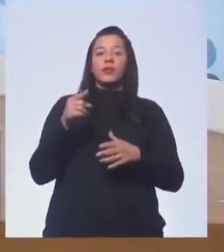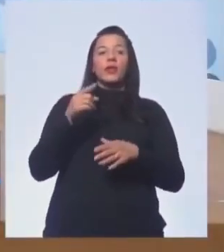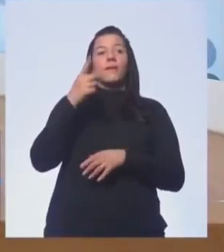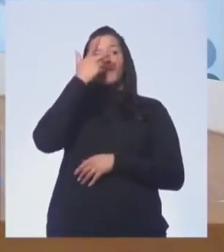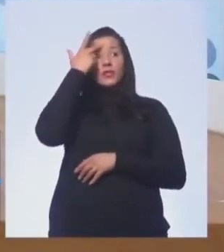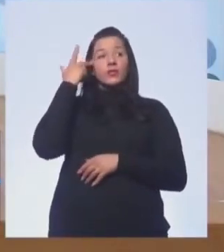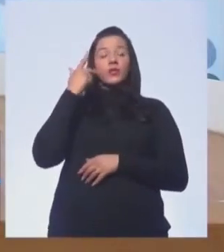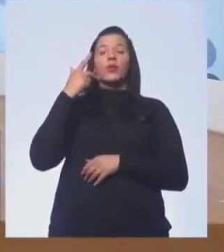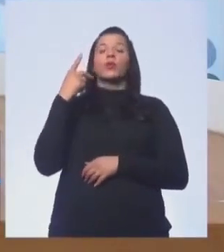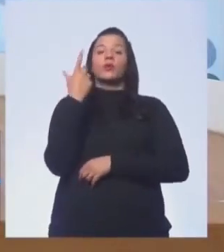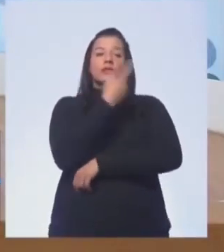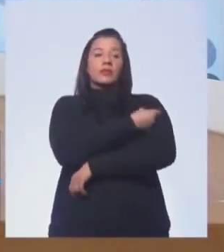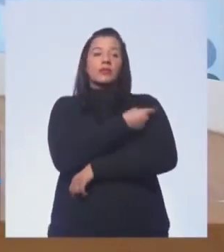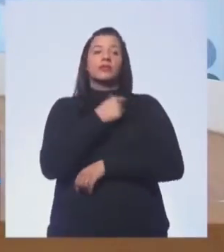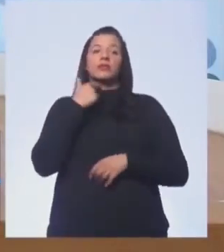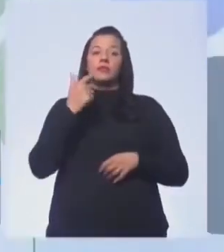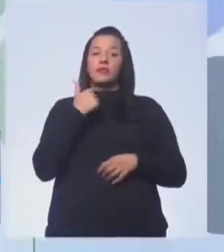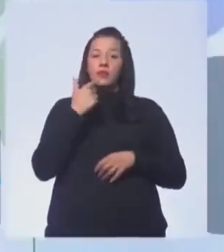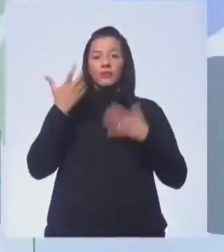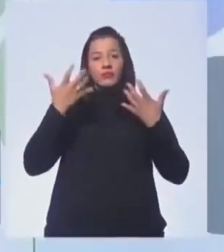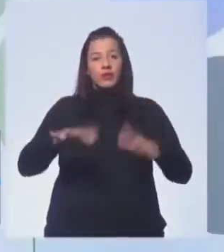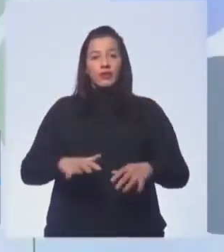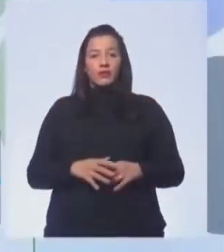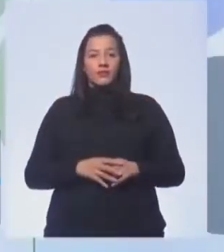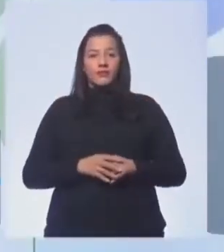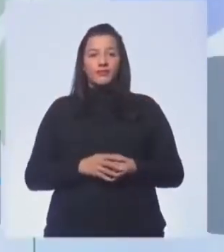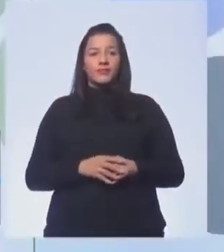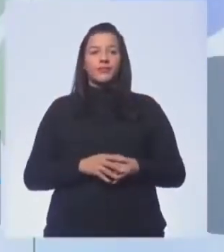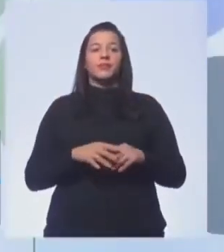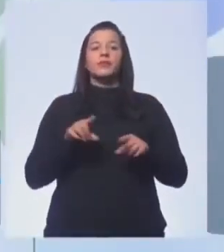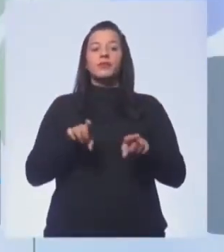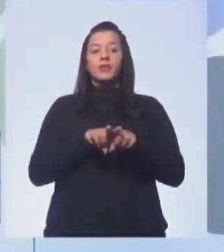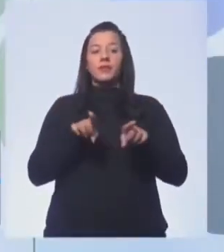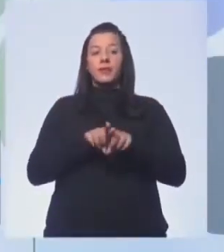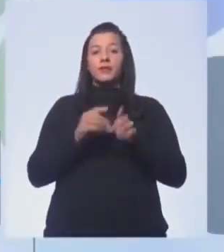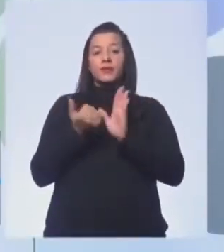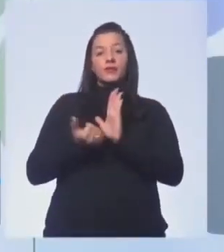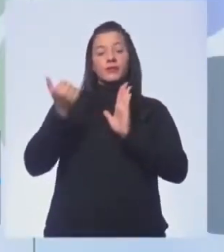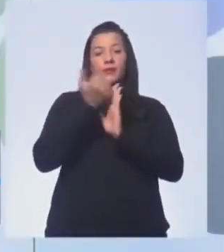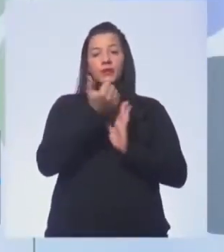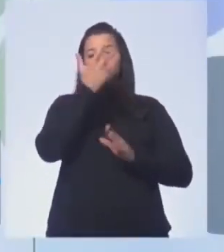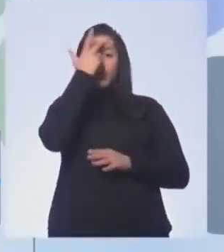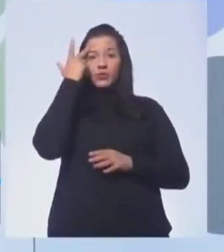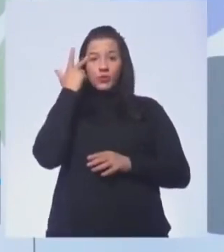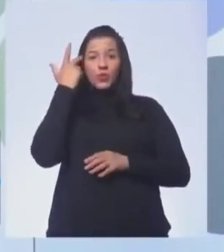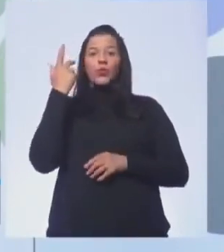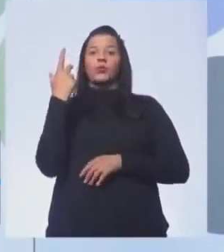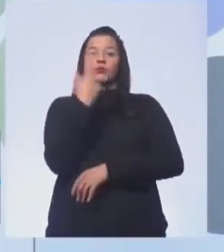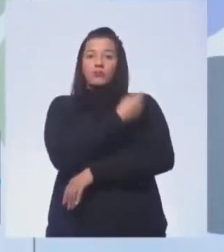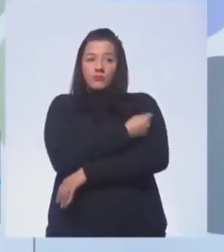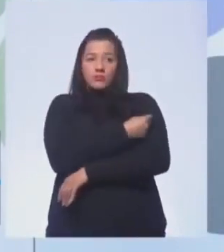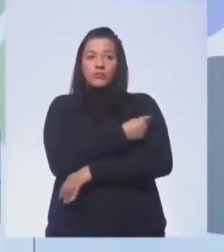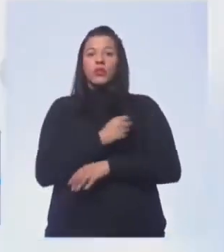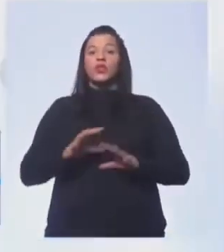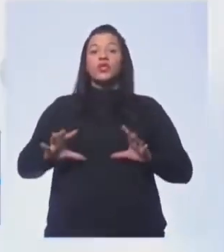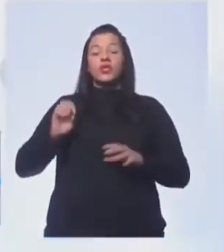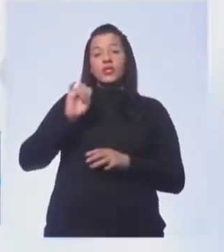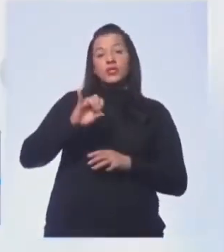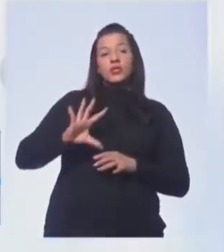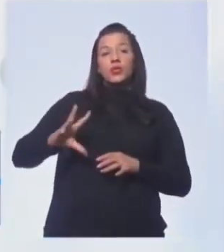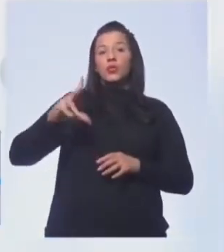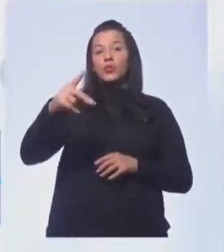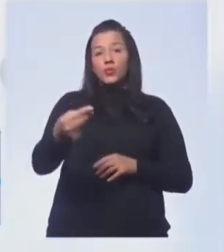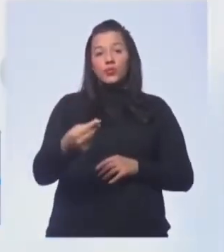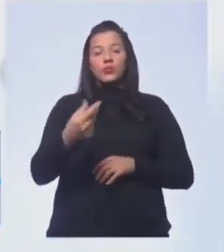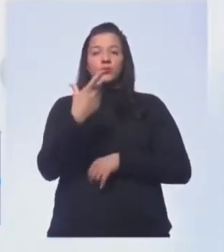são resistentes a se vacinar, né? E ele está dizendo também ali que quanto mais gente... Quanto mais gente... não, se não pode todo haver... mundo não entrar no